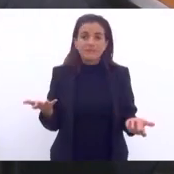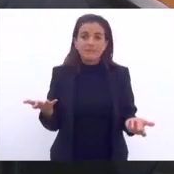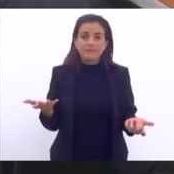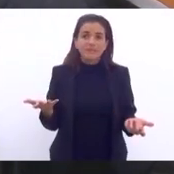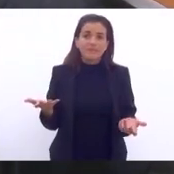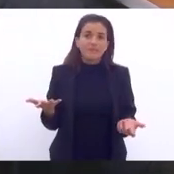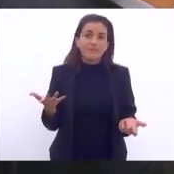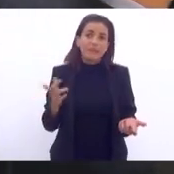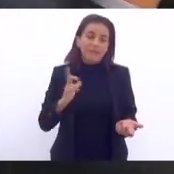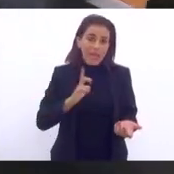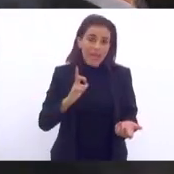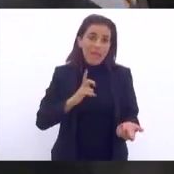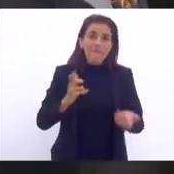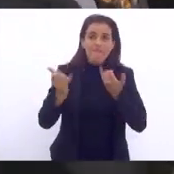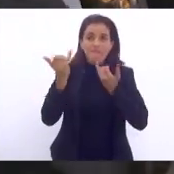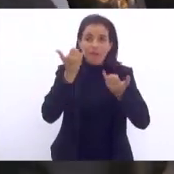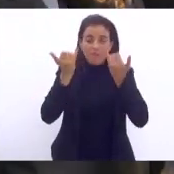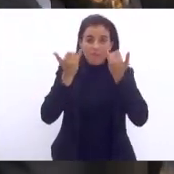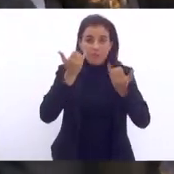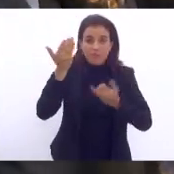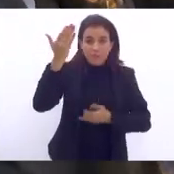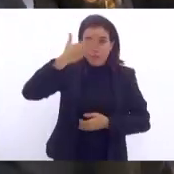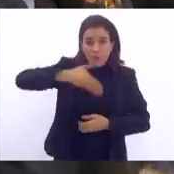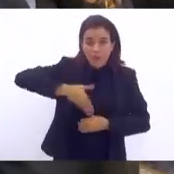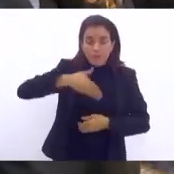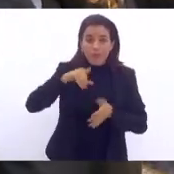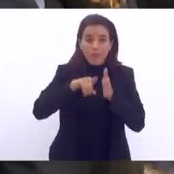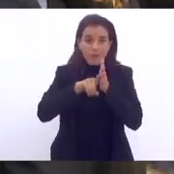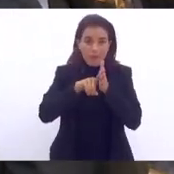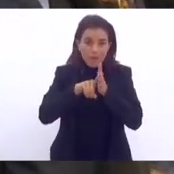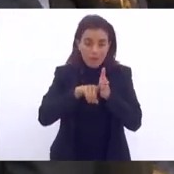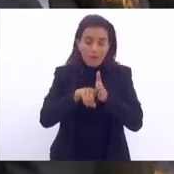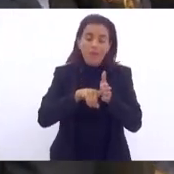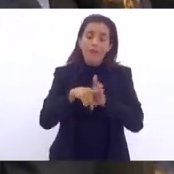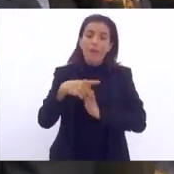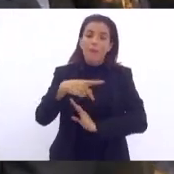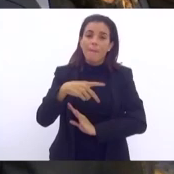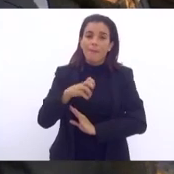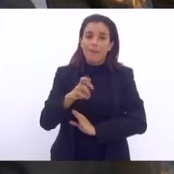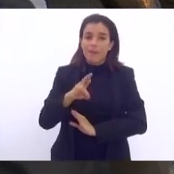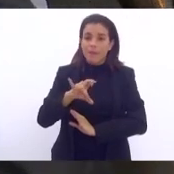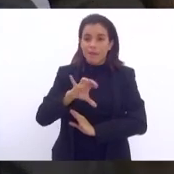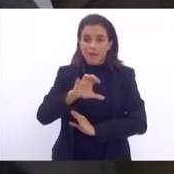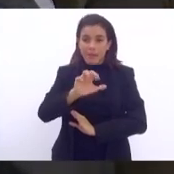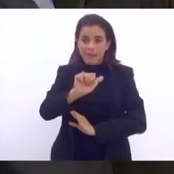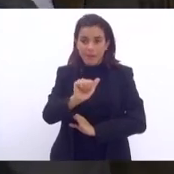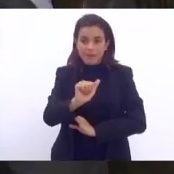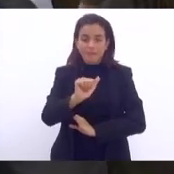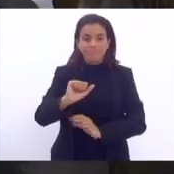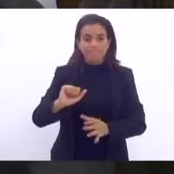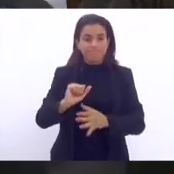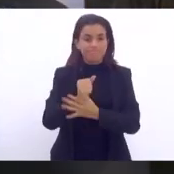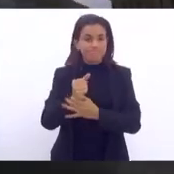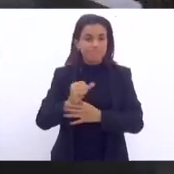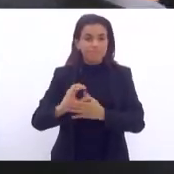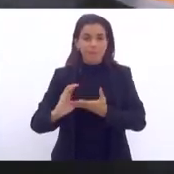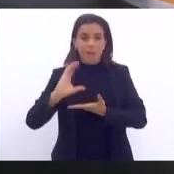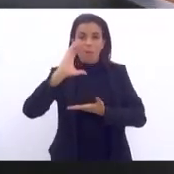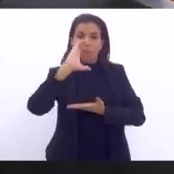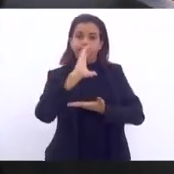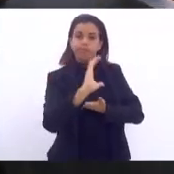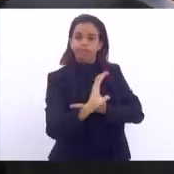que aquelas perícias que têm autonomia garantem mais recurso e conseguem mais